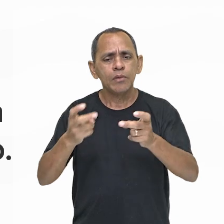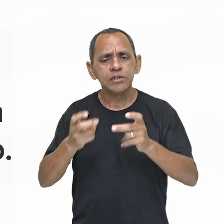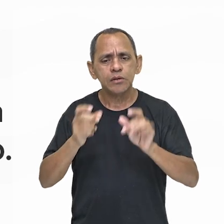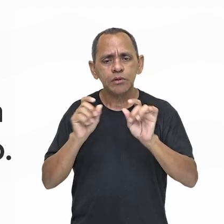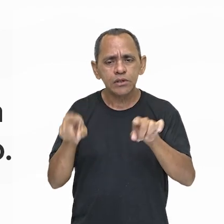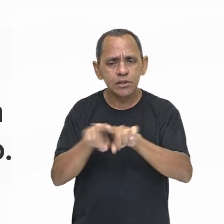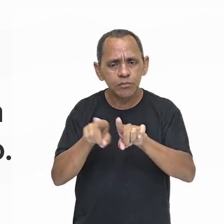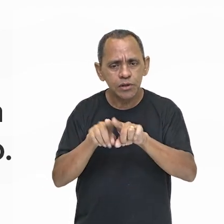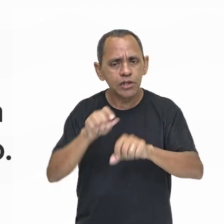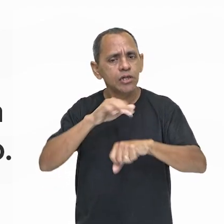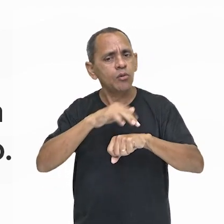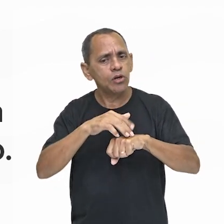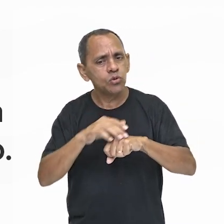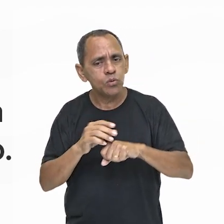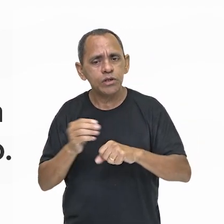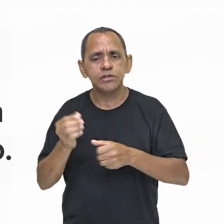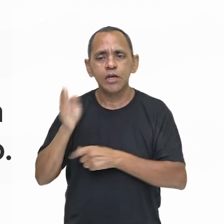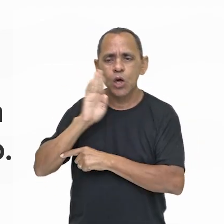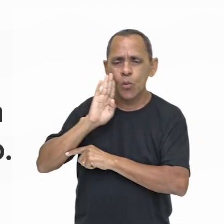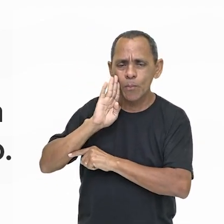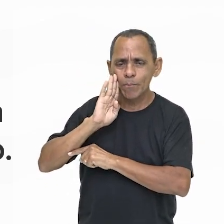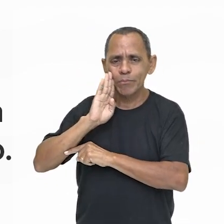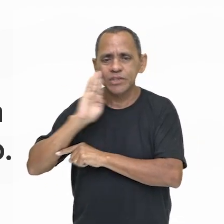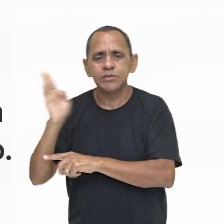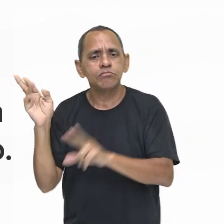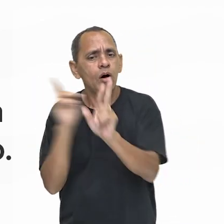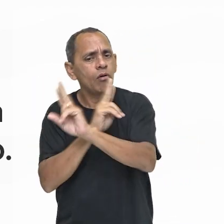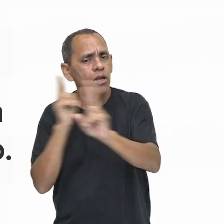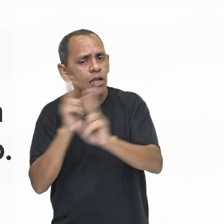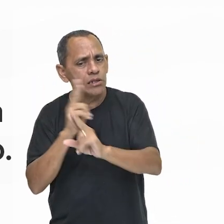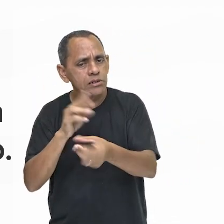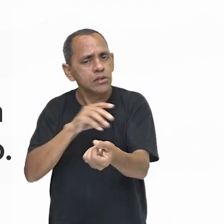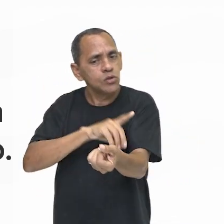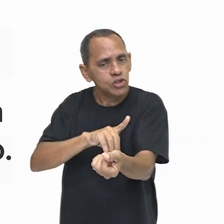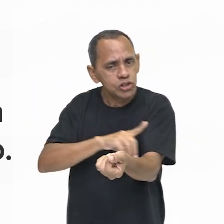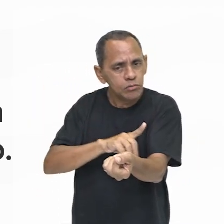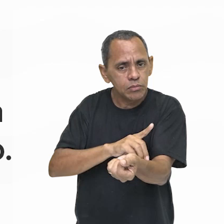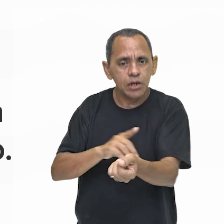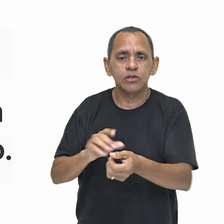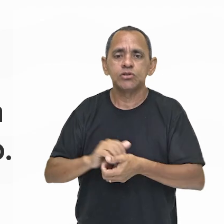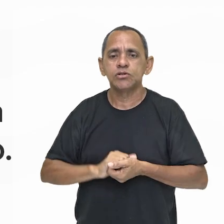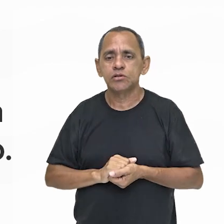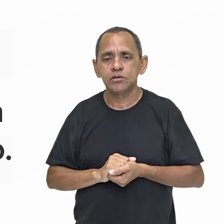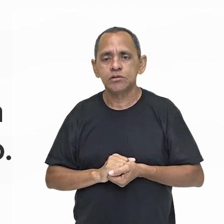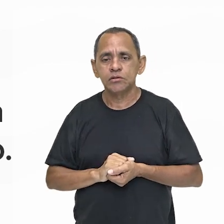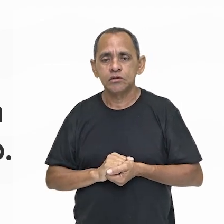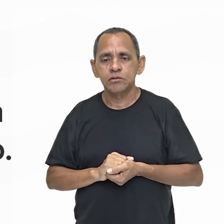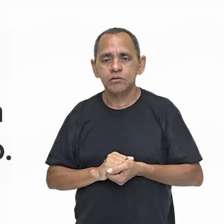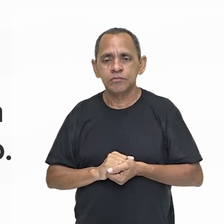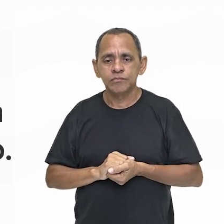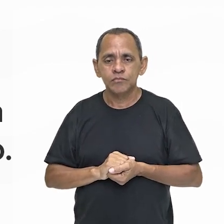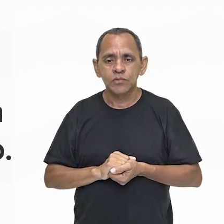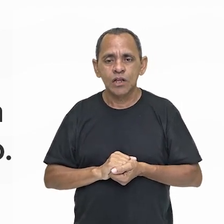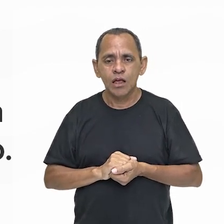como um principal problema relacionado ao diabetes. Não somente a falta, às vezes